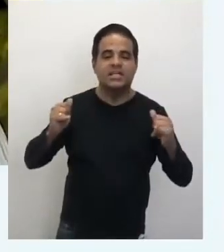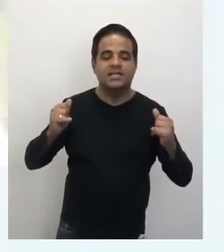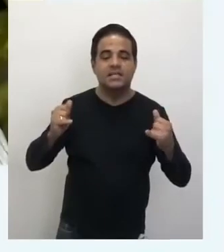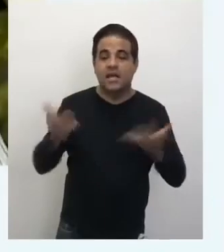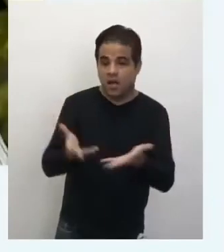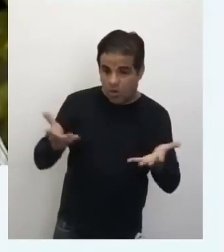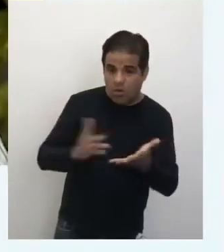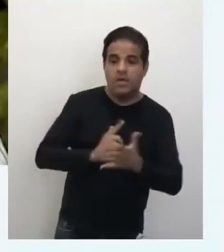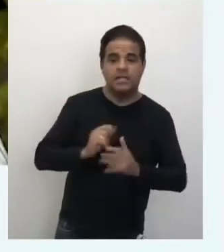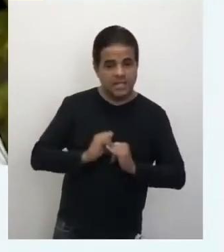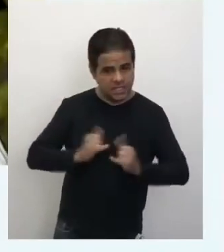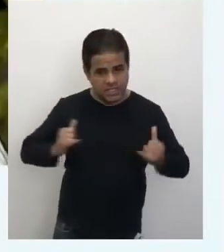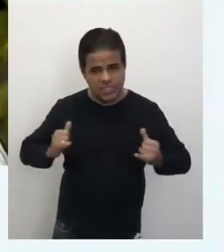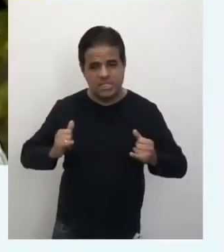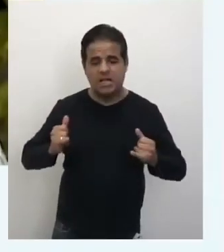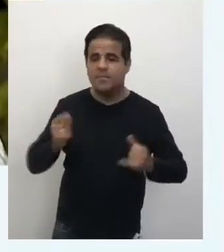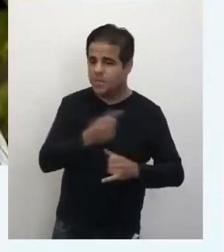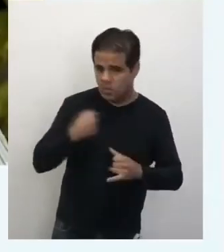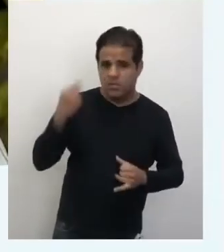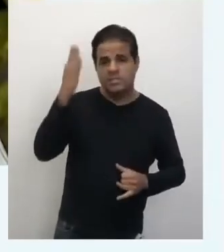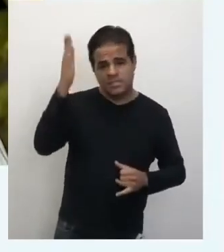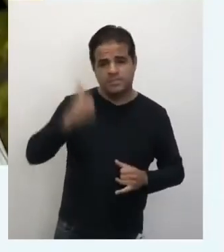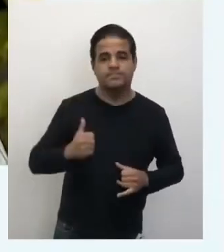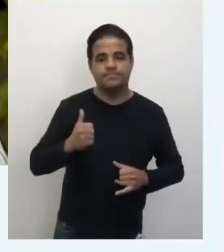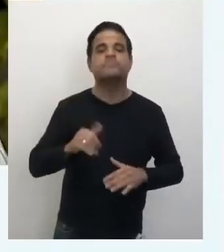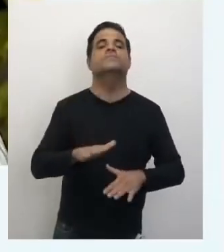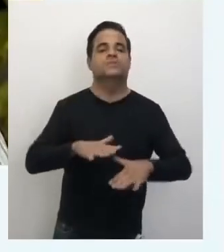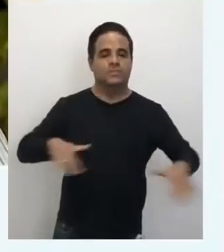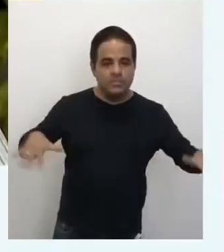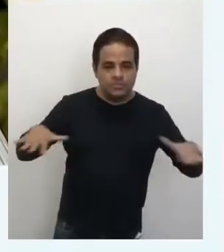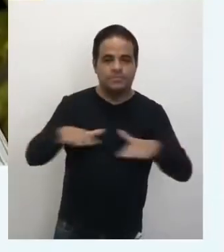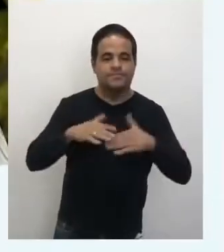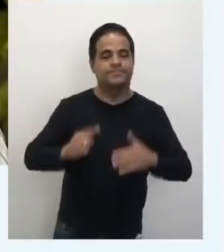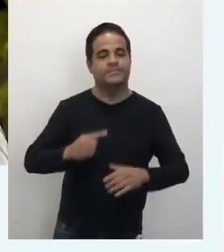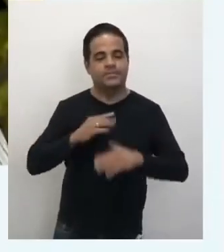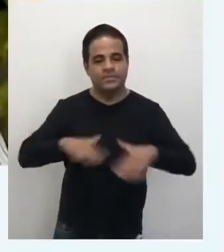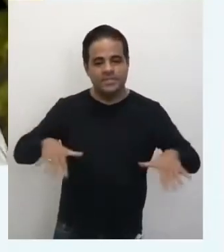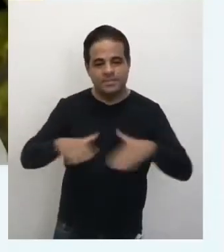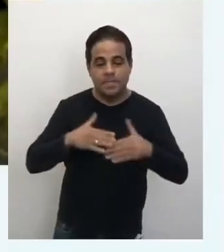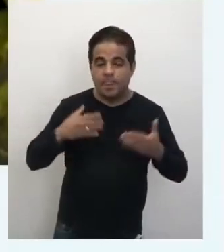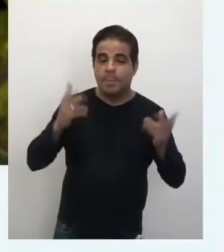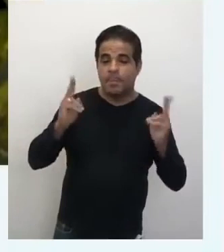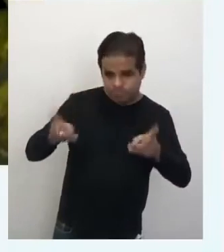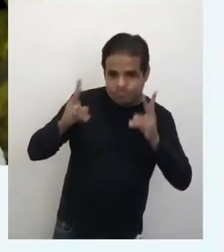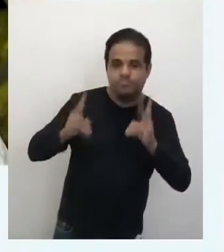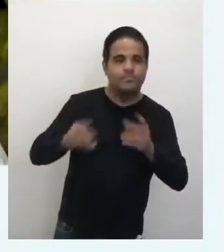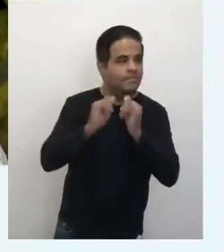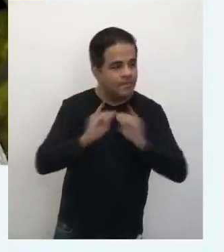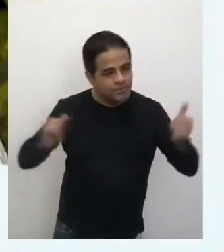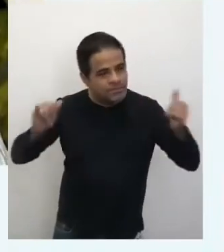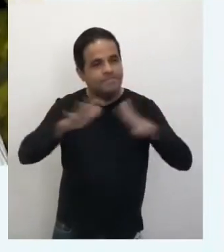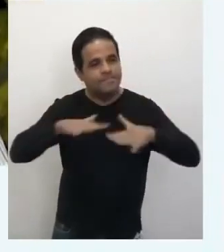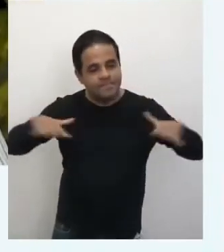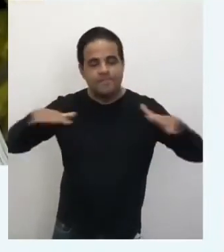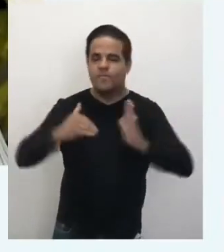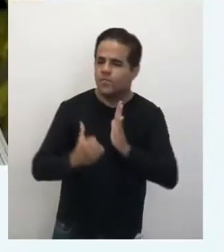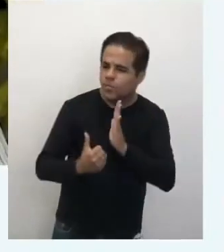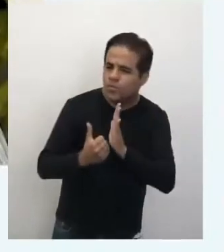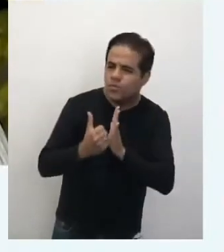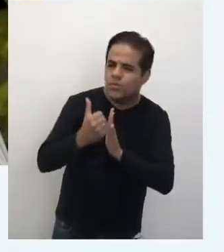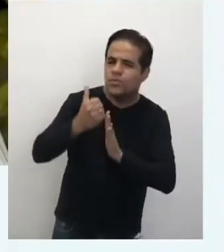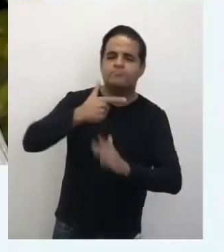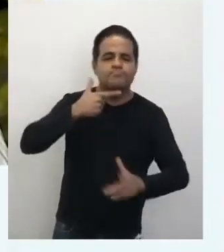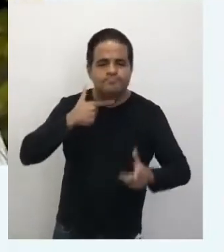têm energia. Mas, além disso, nós sabemos que o Brasil precisa dessa energia para manter um ritmo de crescimento, né, que